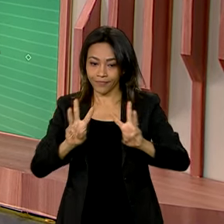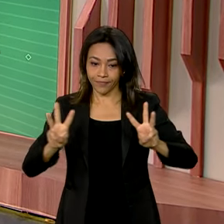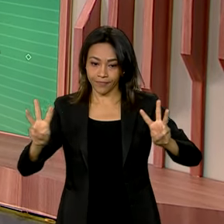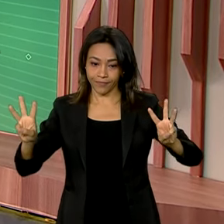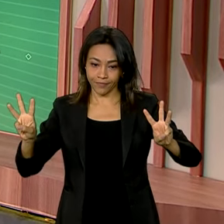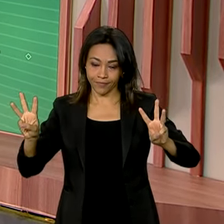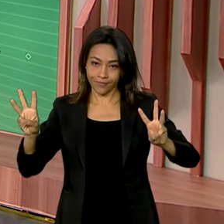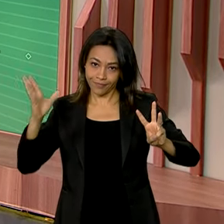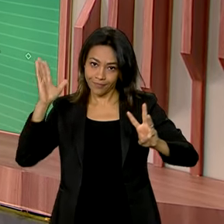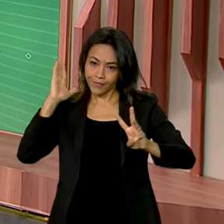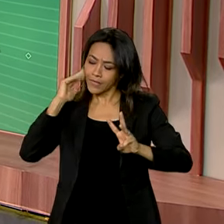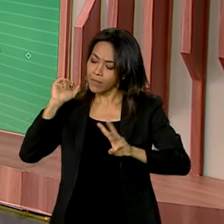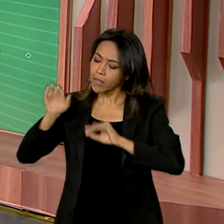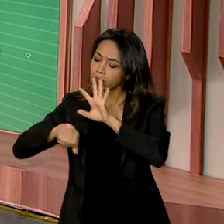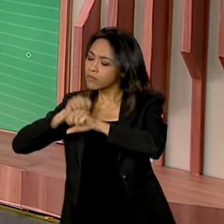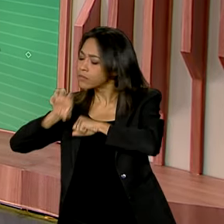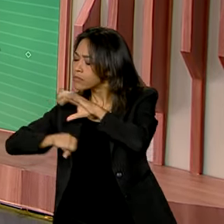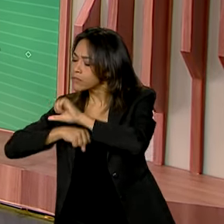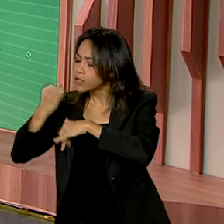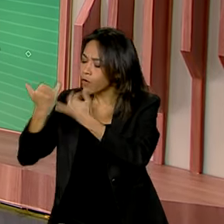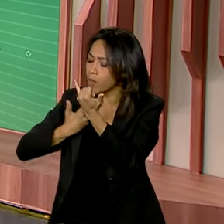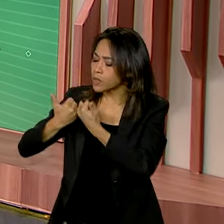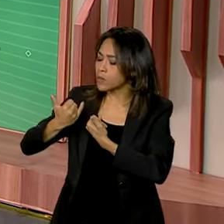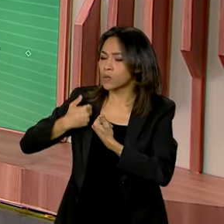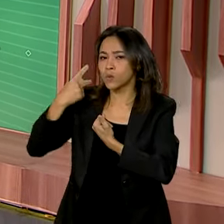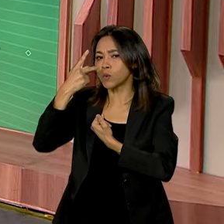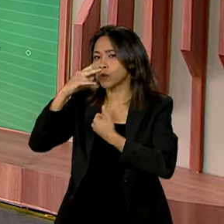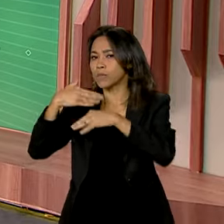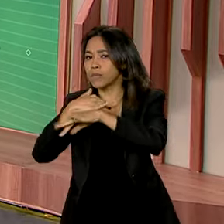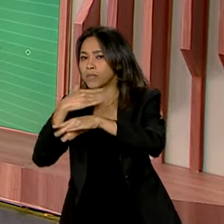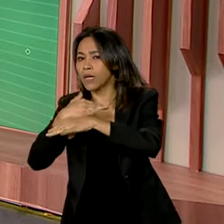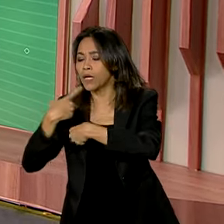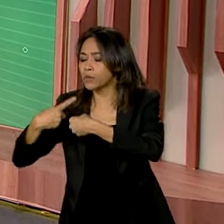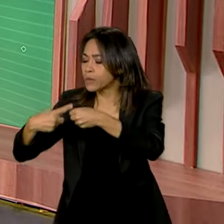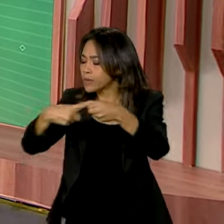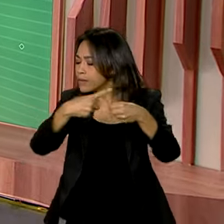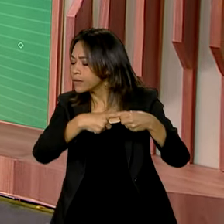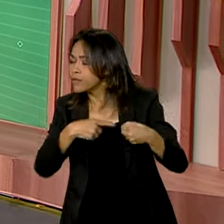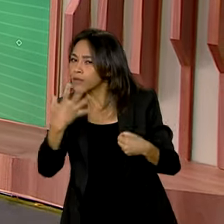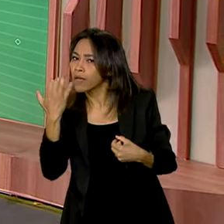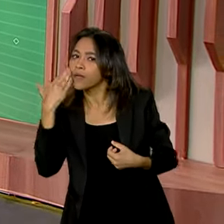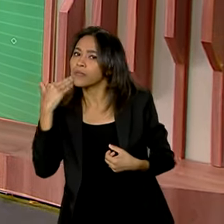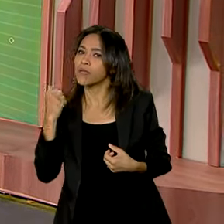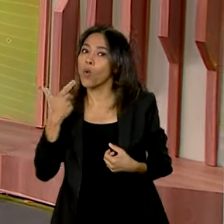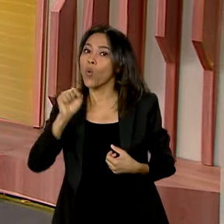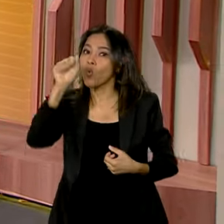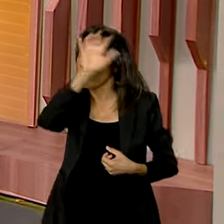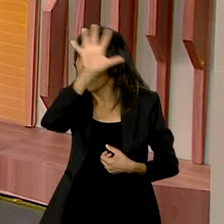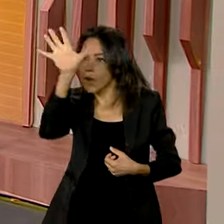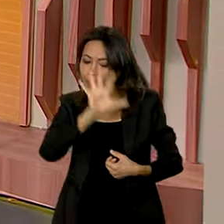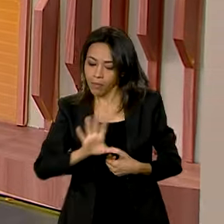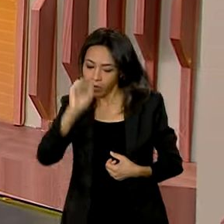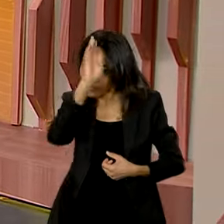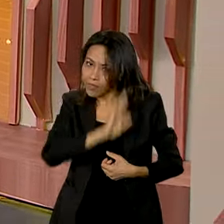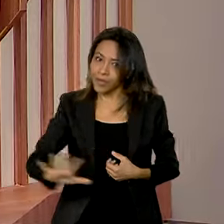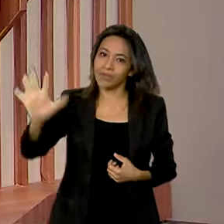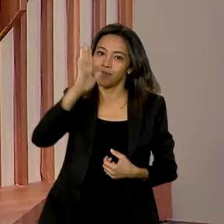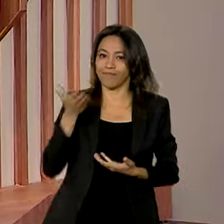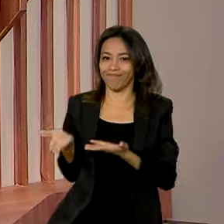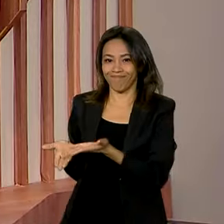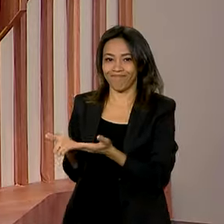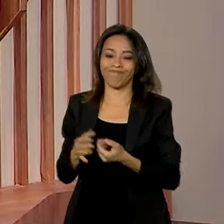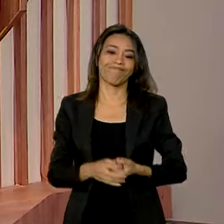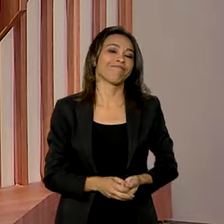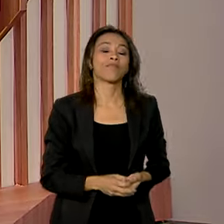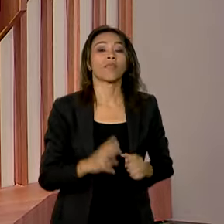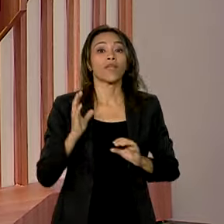gov.br/comunicabr para saber mais sobre o seu município ou alguma outra cidade ou região do país. E